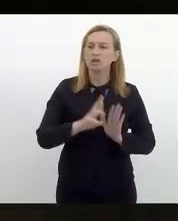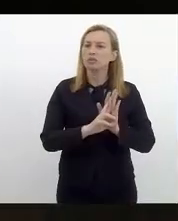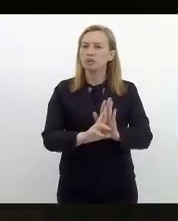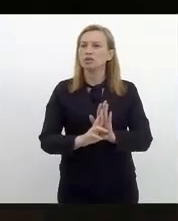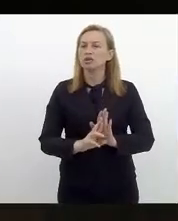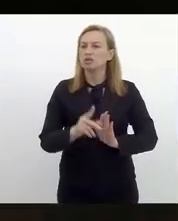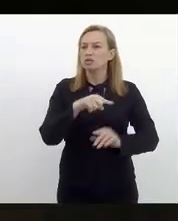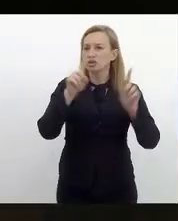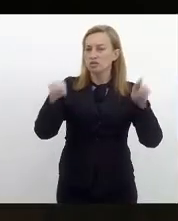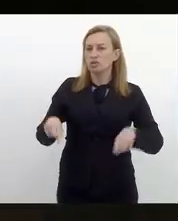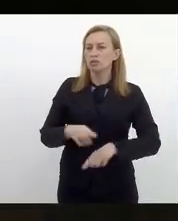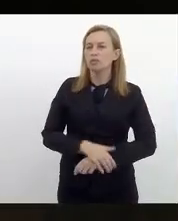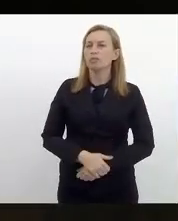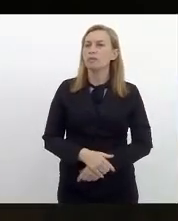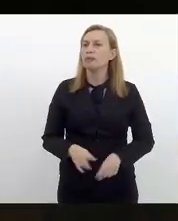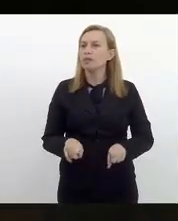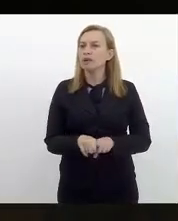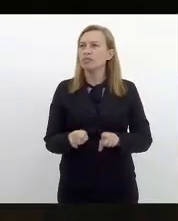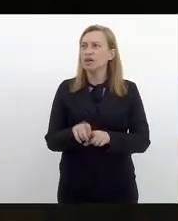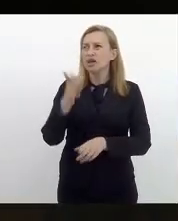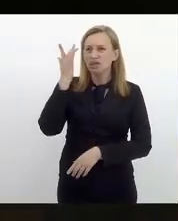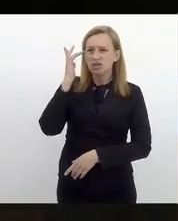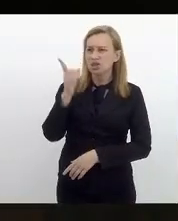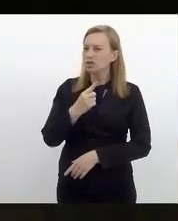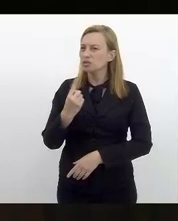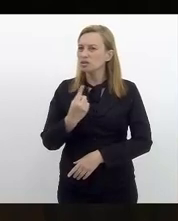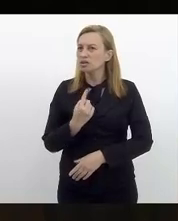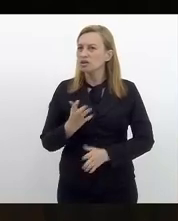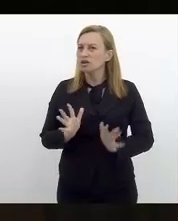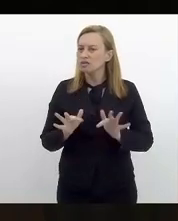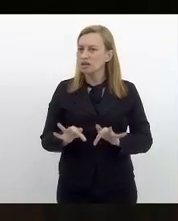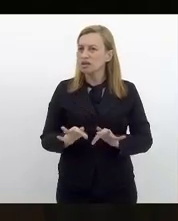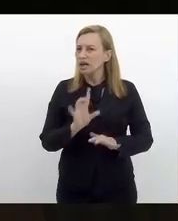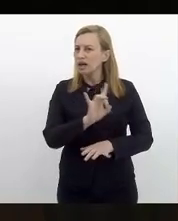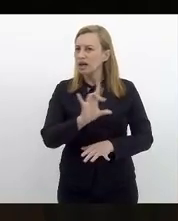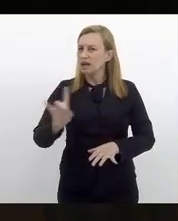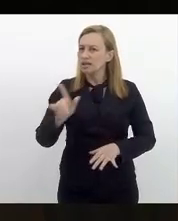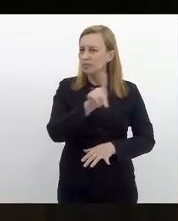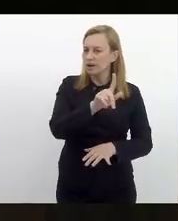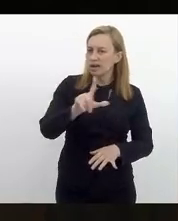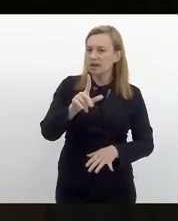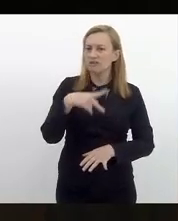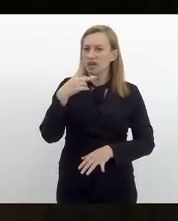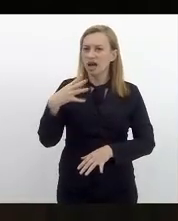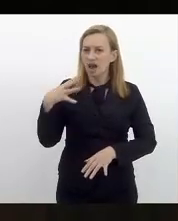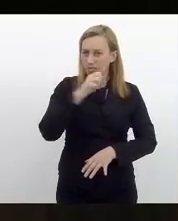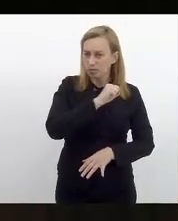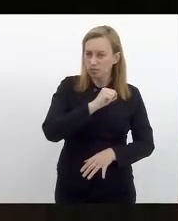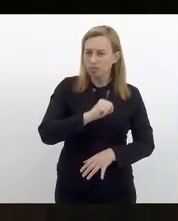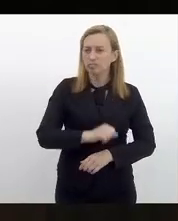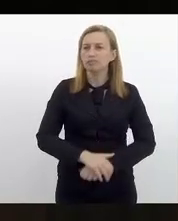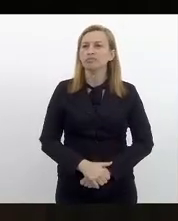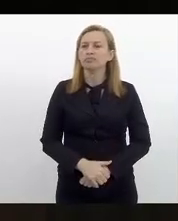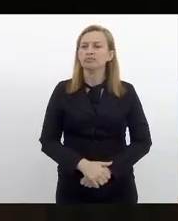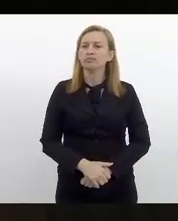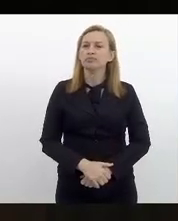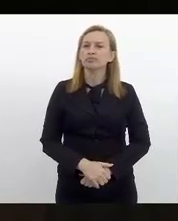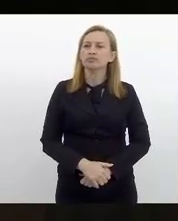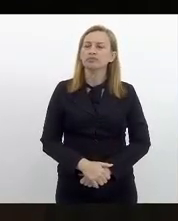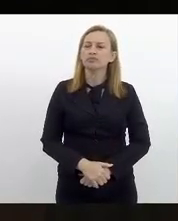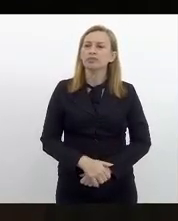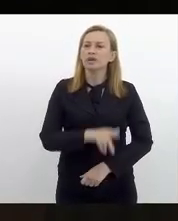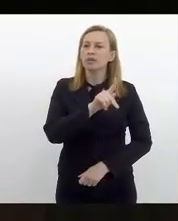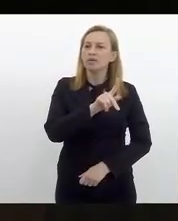representações de servidores eu também fiquei achando que a gente ia fechar o cada pele falar eu vou falar rapidamente sobre o